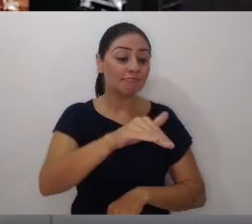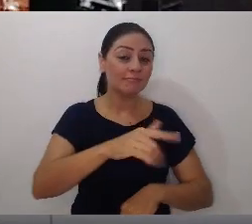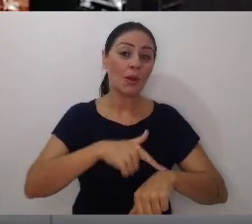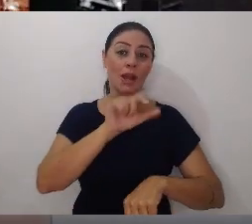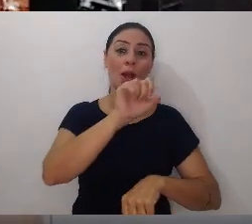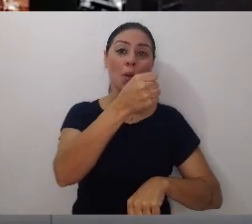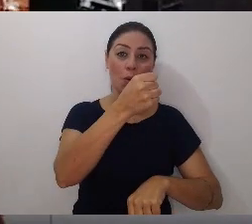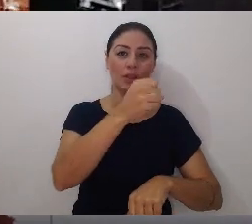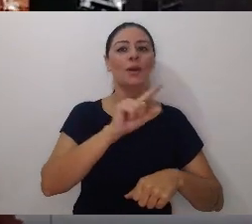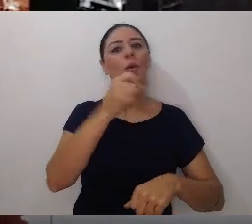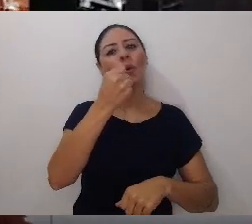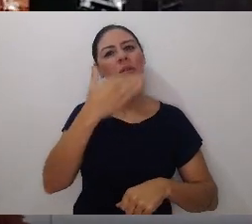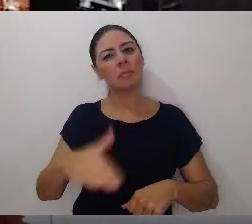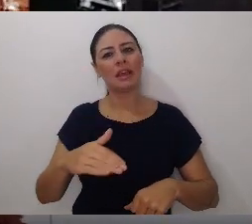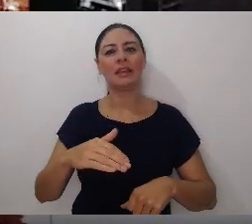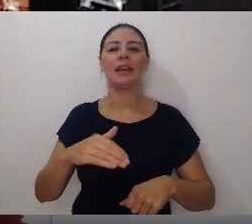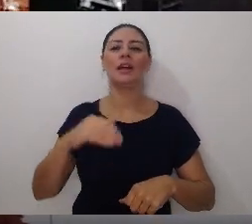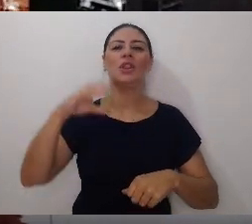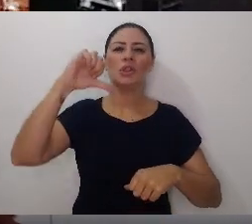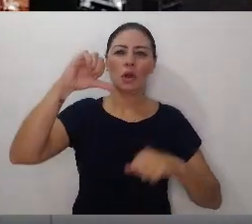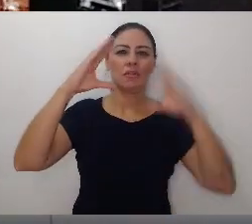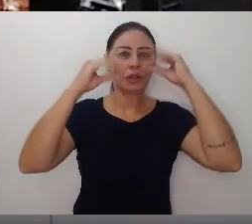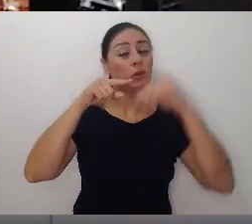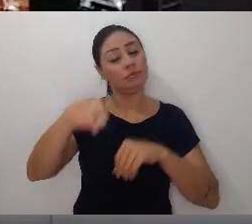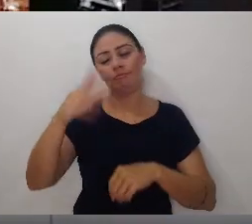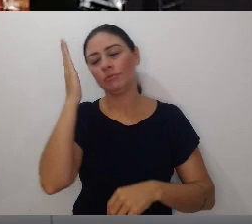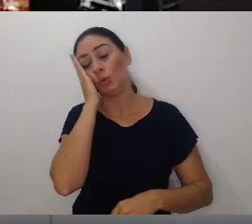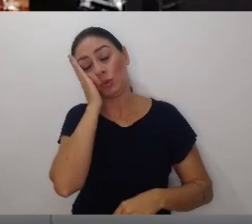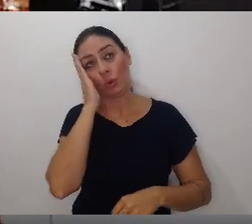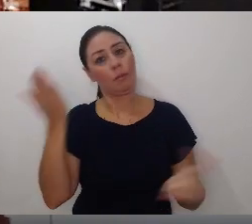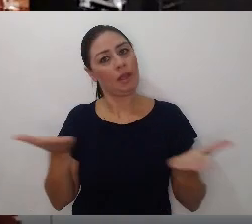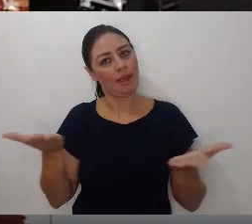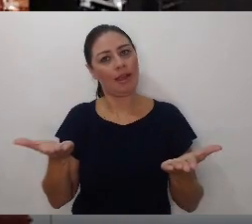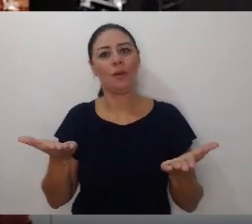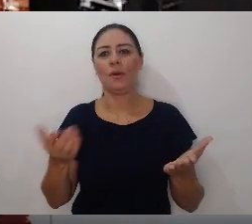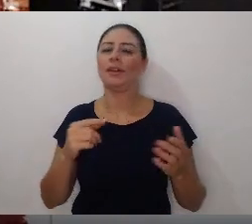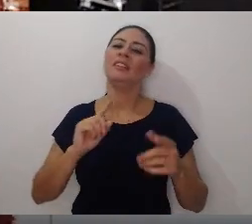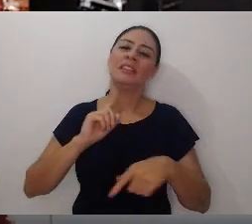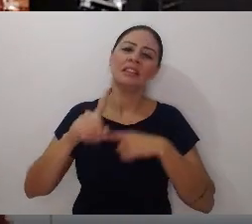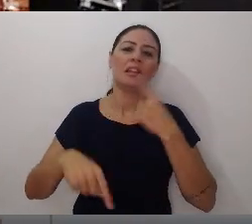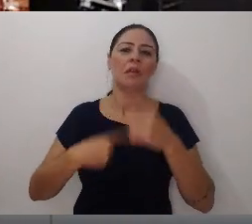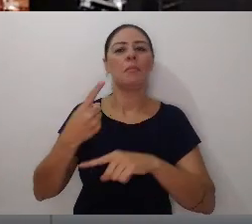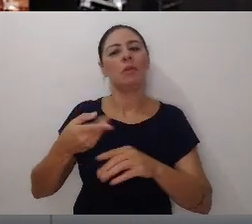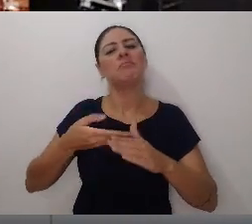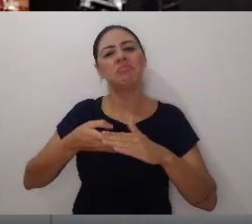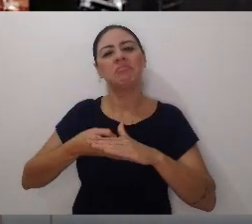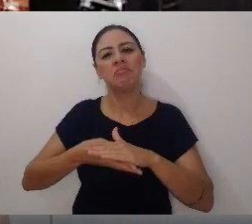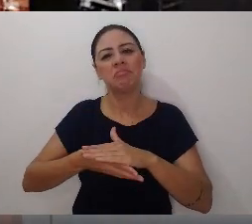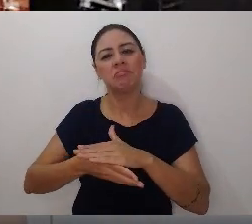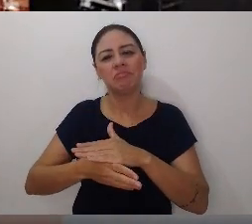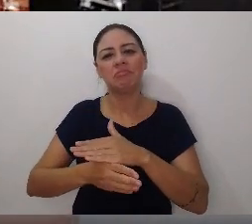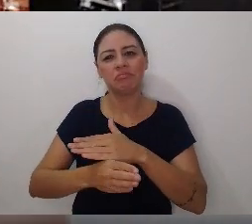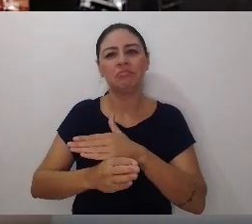difícil. Acordar a criança 8 horas da manhã, colocar ela 8, 8 e meia, 9 horas da noite, vai ser difícil. Mas